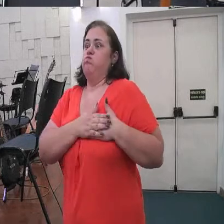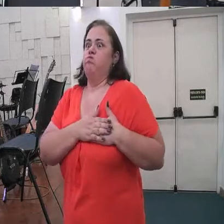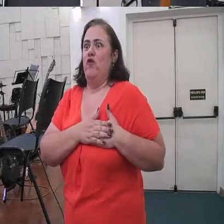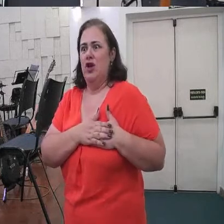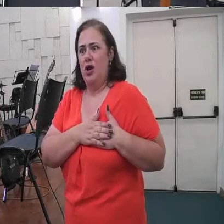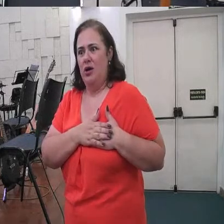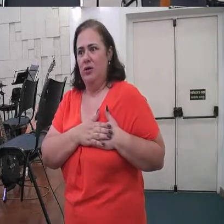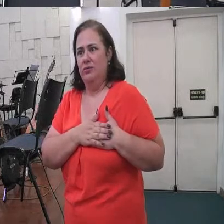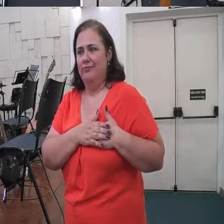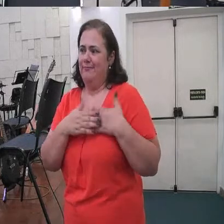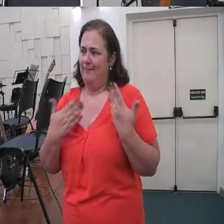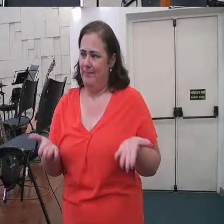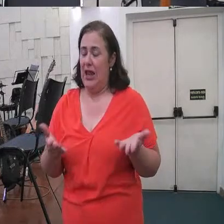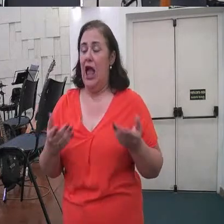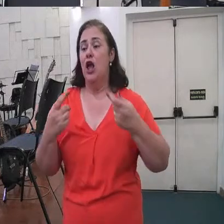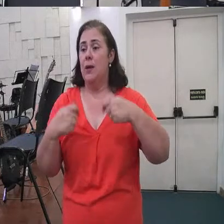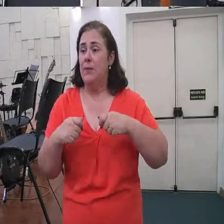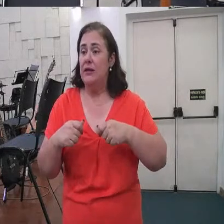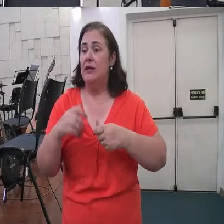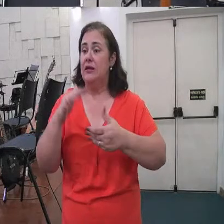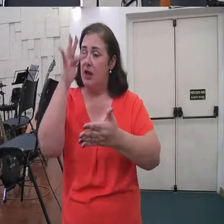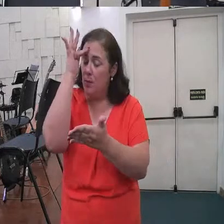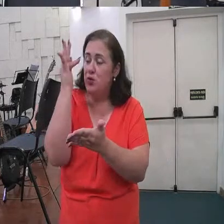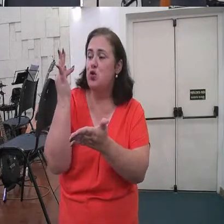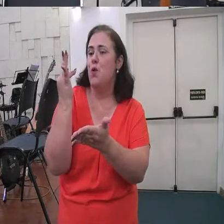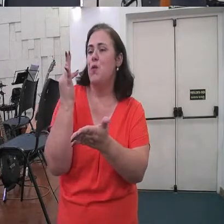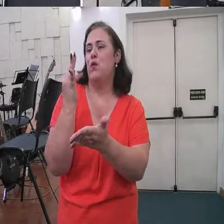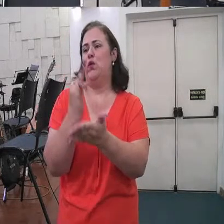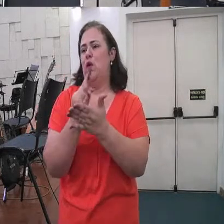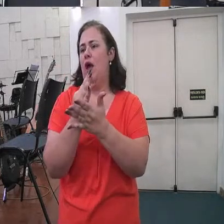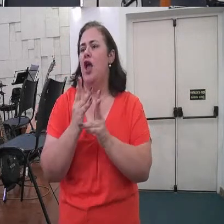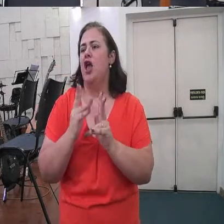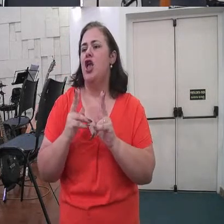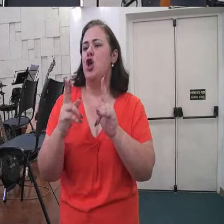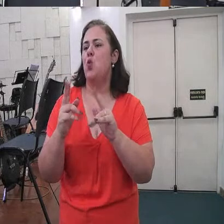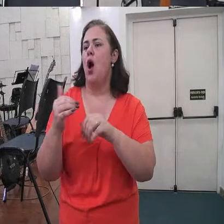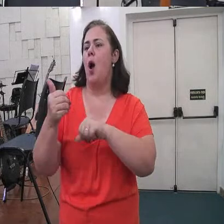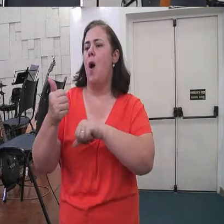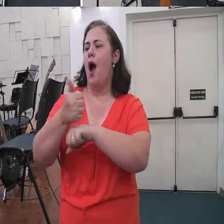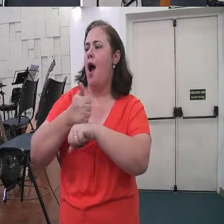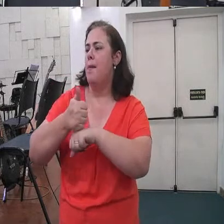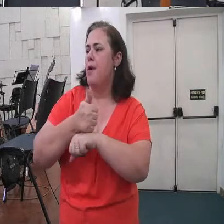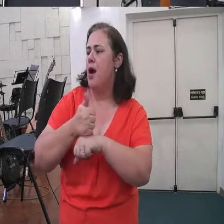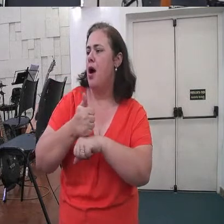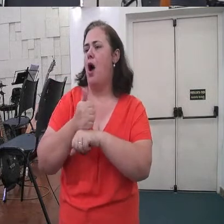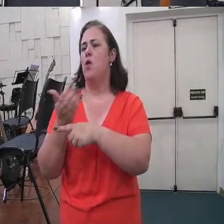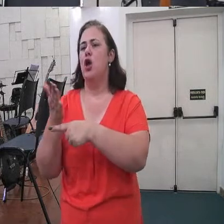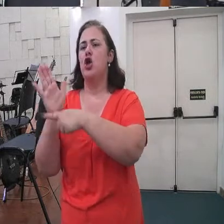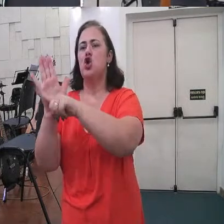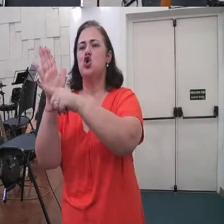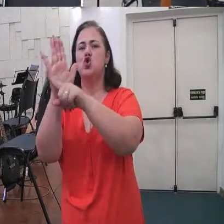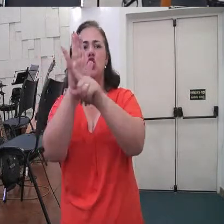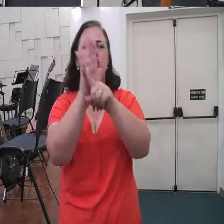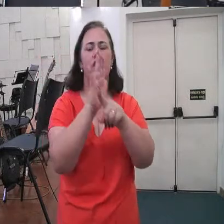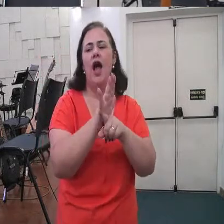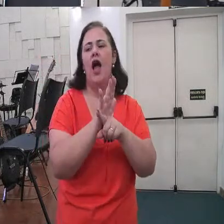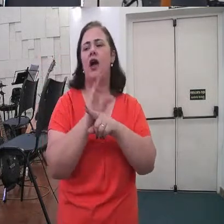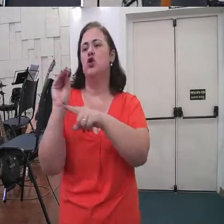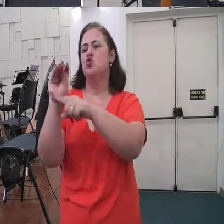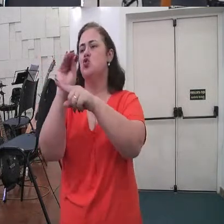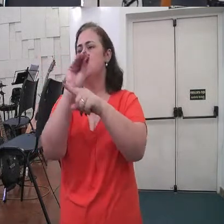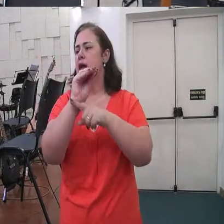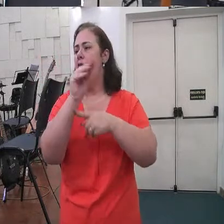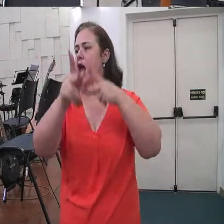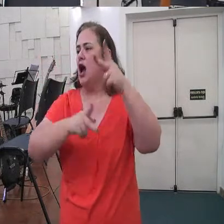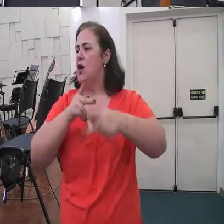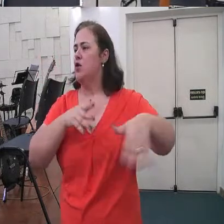Vês como a fé operava juntamente com as suas obras, com efeito, foi pelas obras que a fé se consumou. E se cumpriu